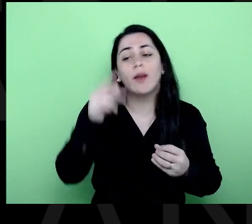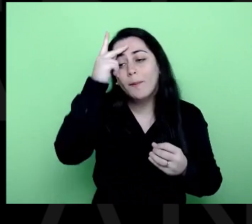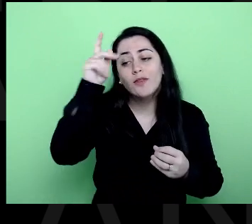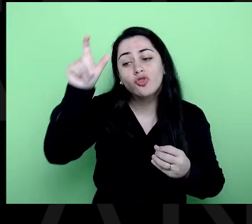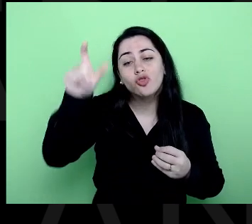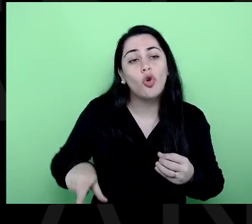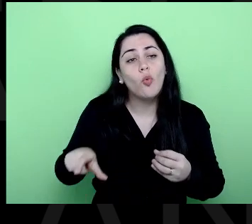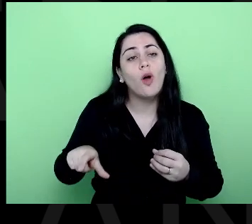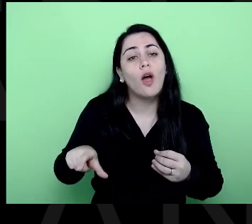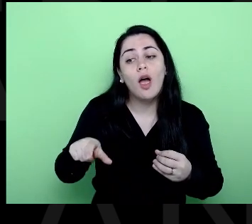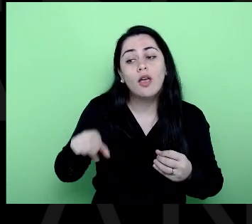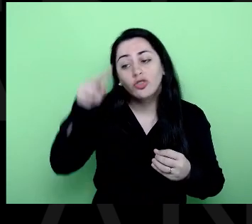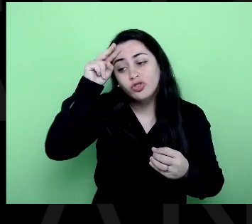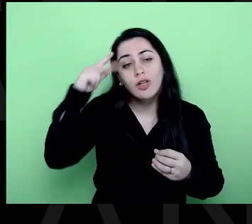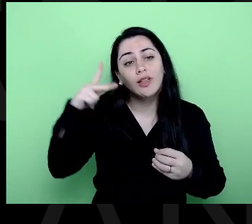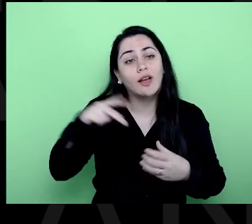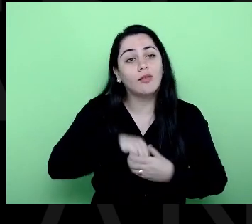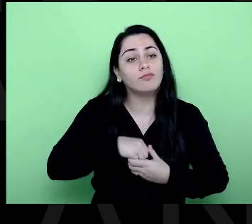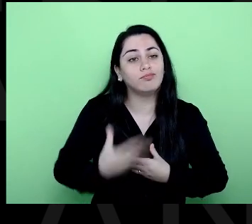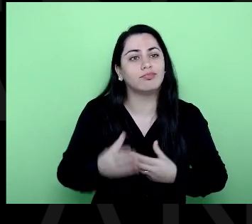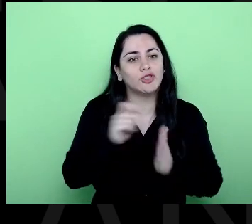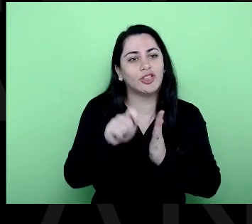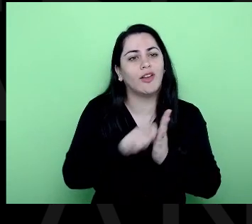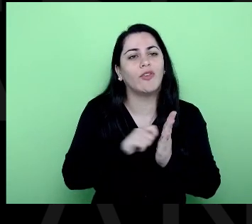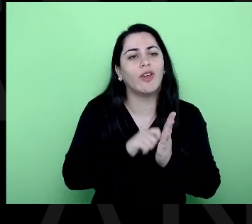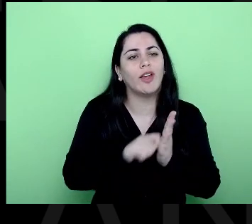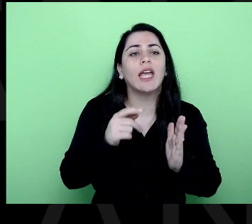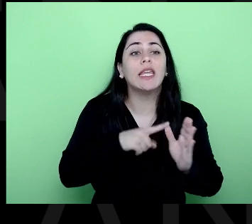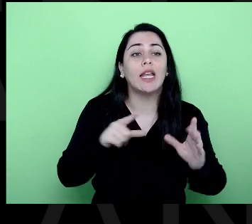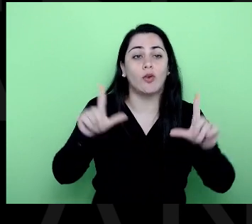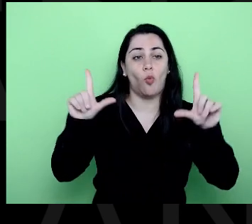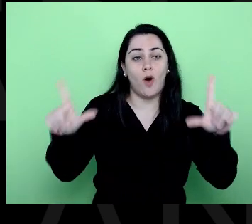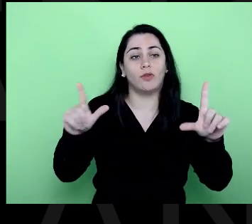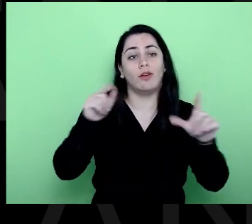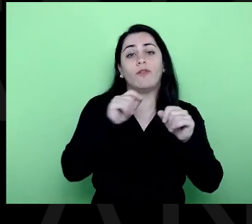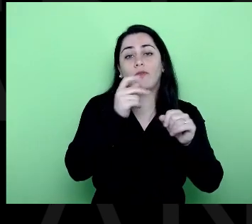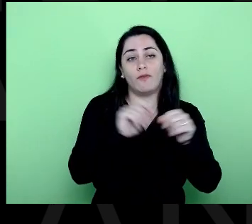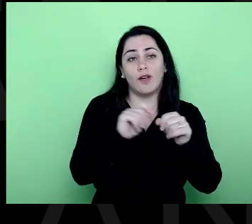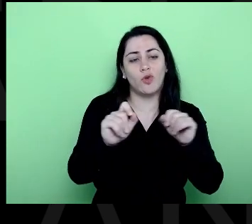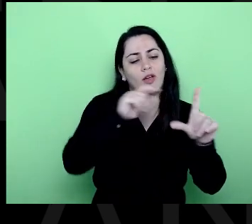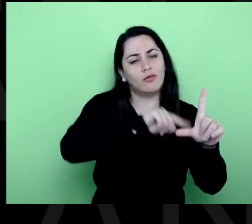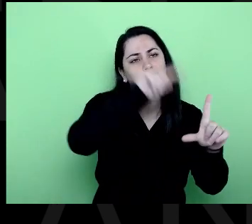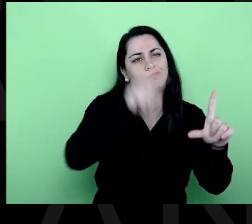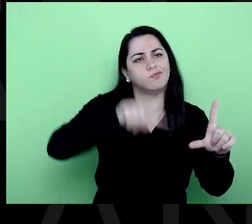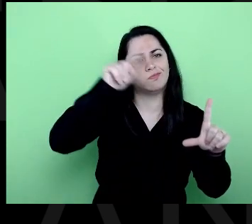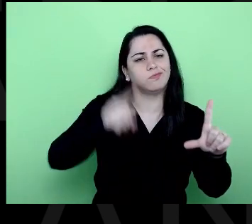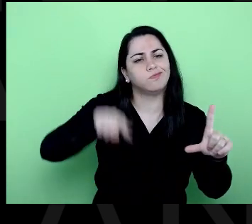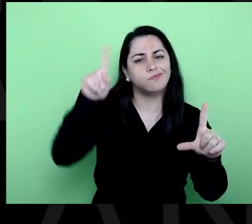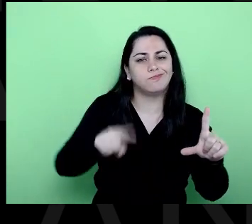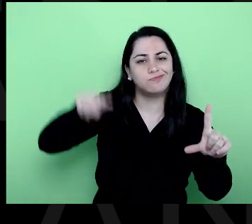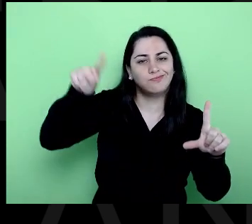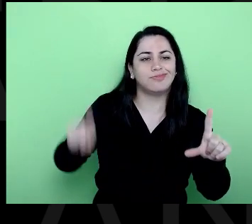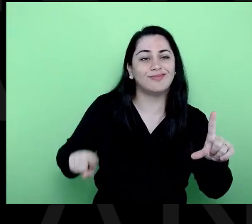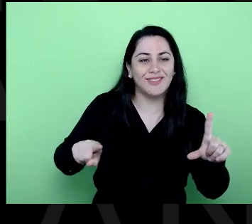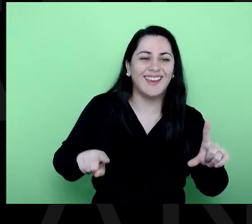ele desenhou no quadro algo como uma montanha russa, que foi mais ou menos o que vocês falaram, né? Que esse seria